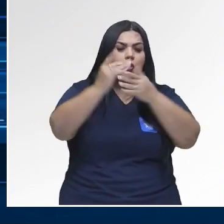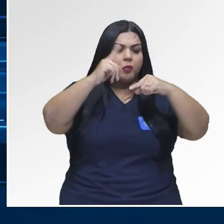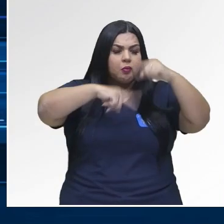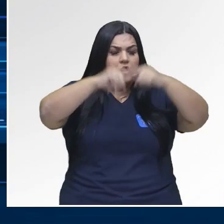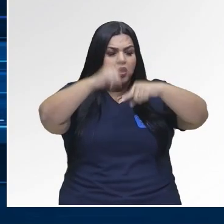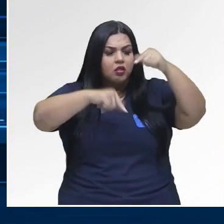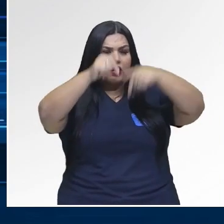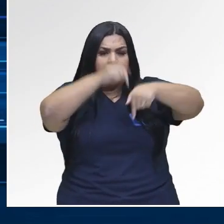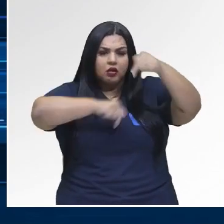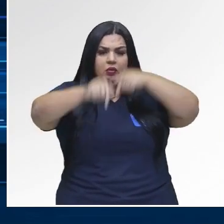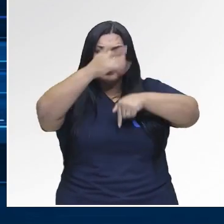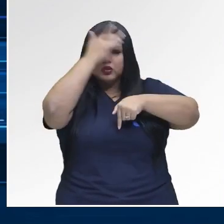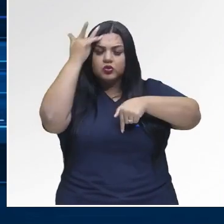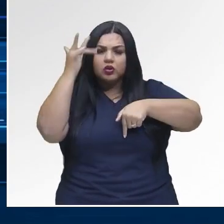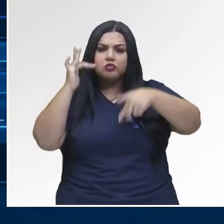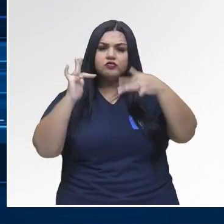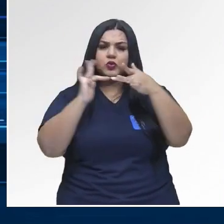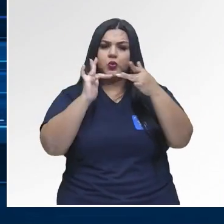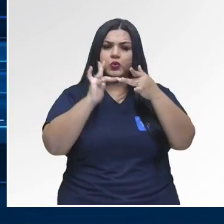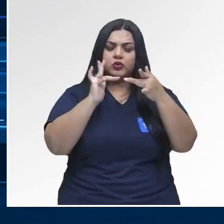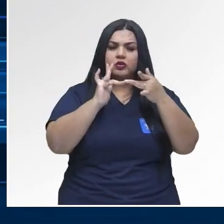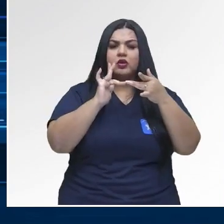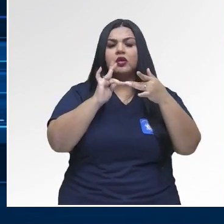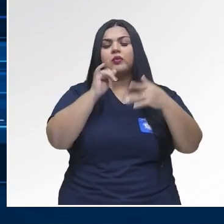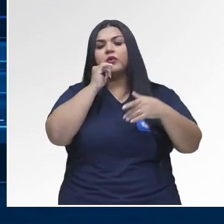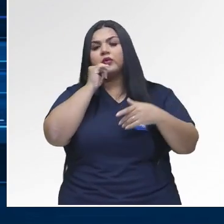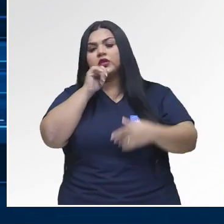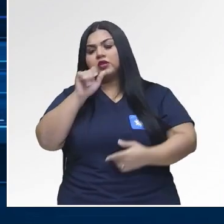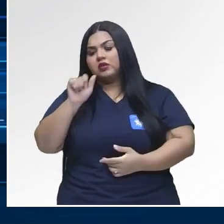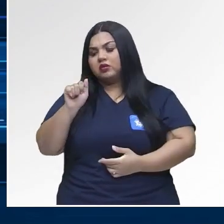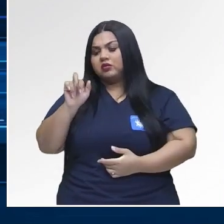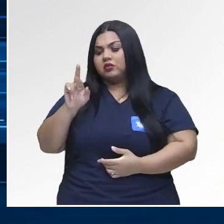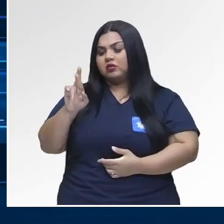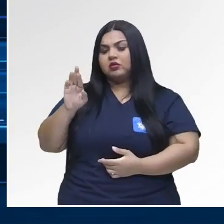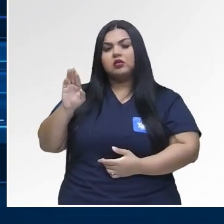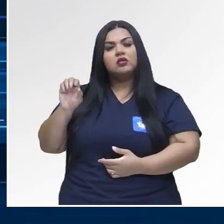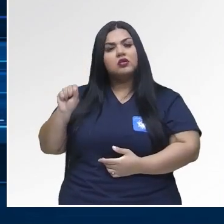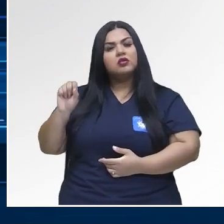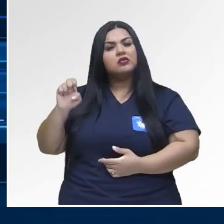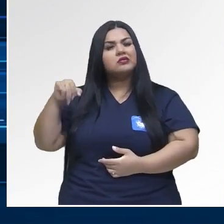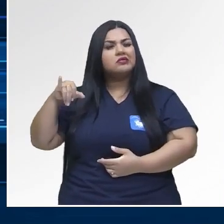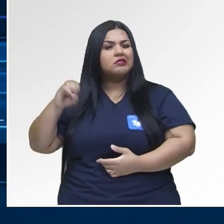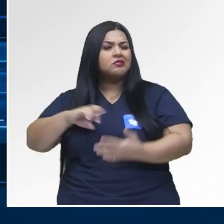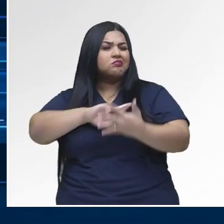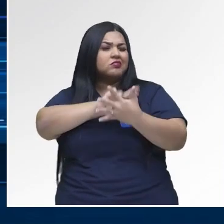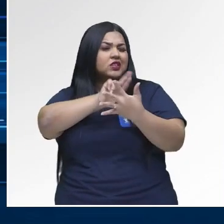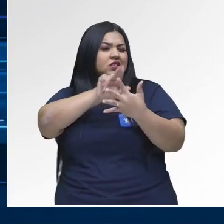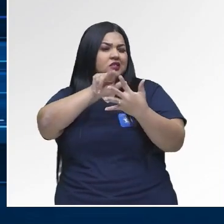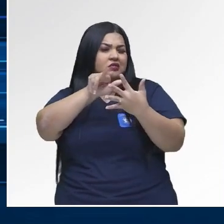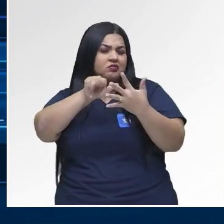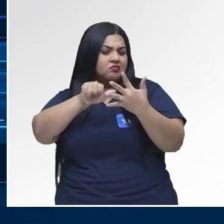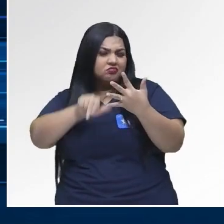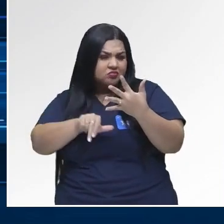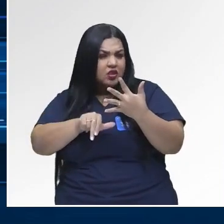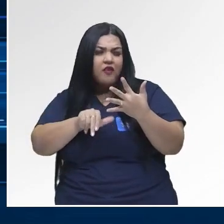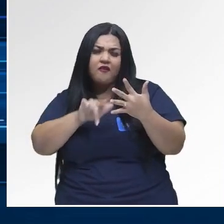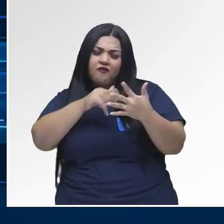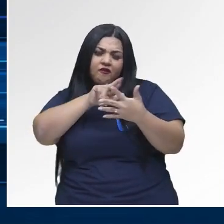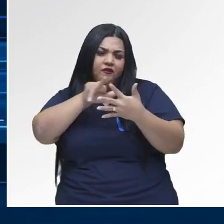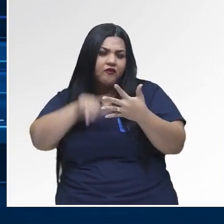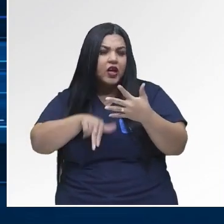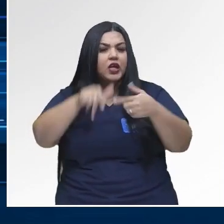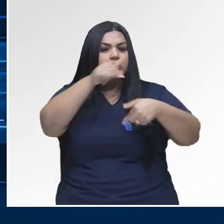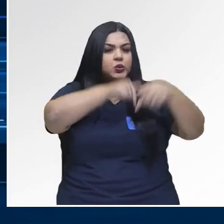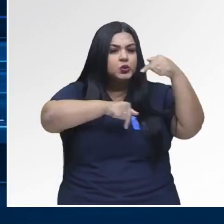tem ficado exposta, como o arsênico, o berílio, asbesto, radônio, níquel, cromo.